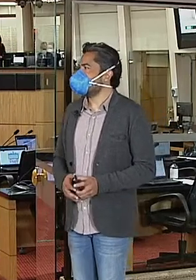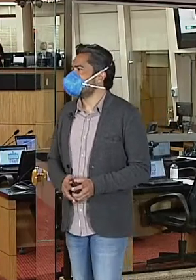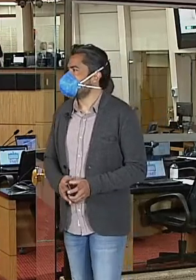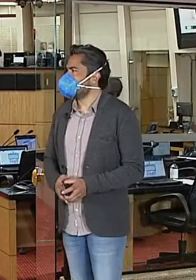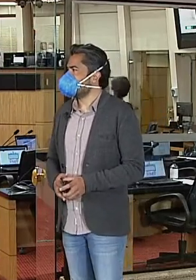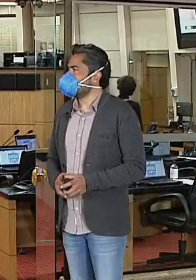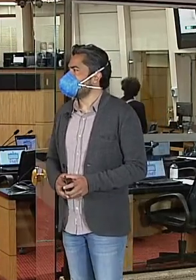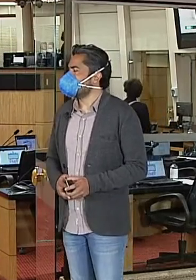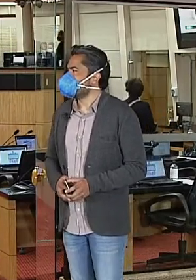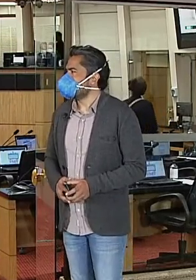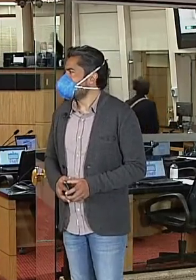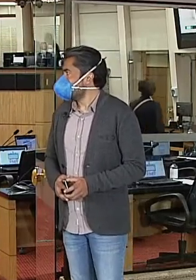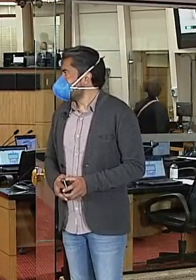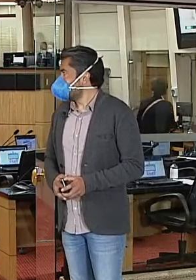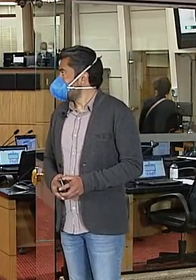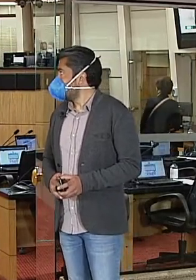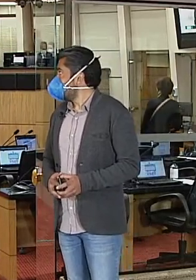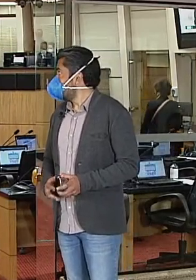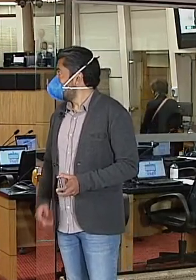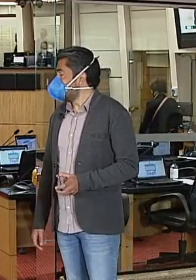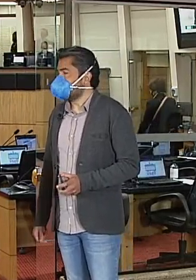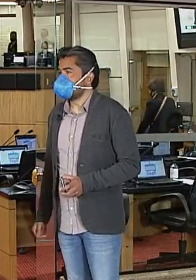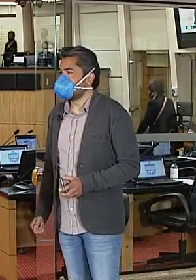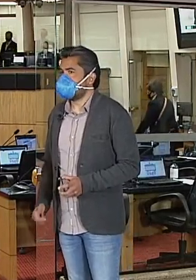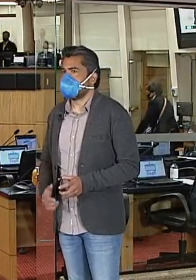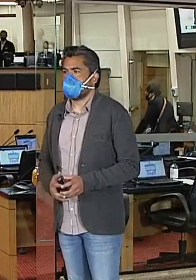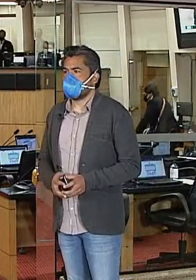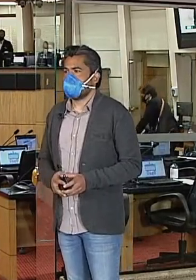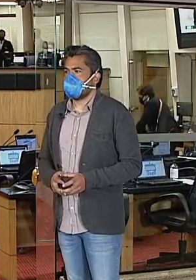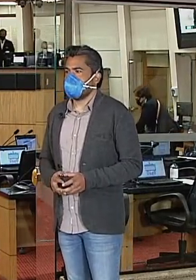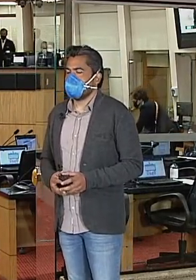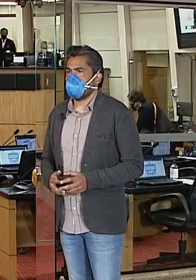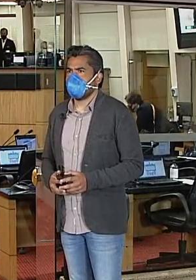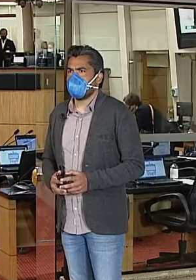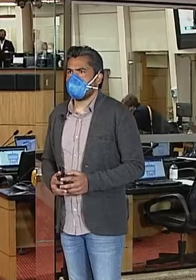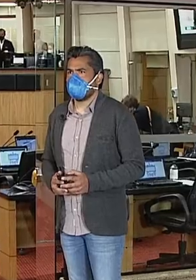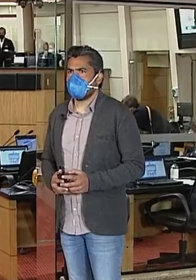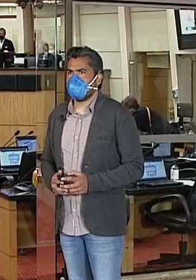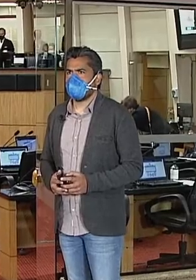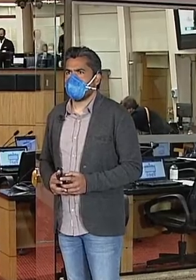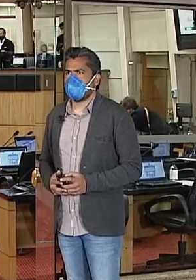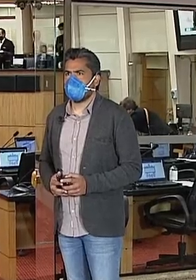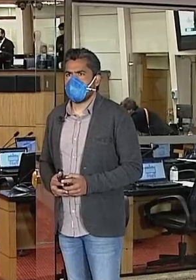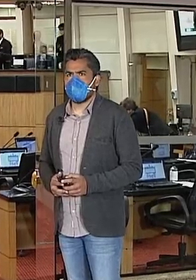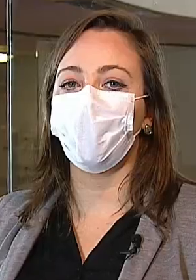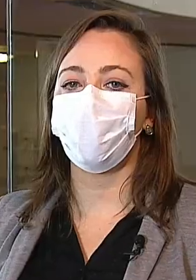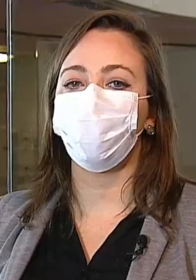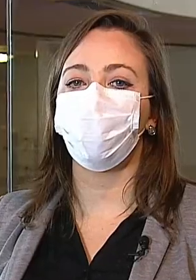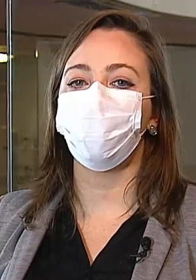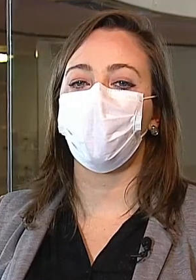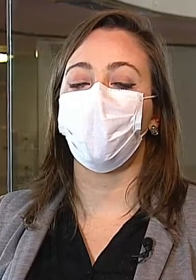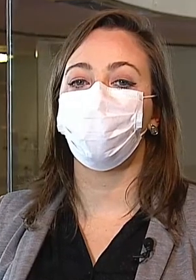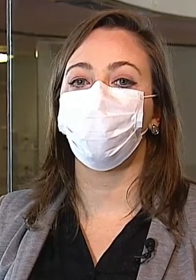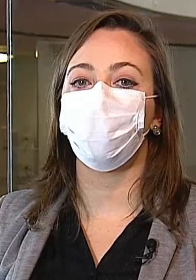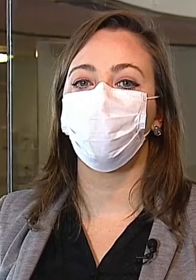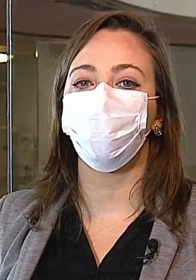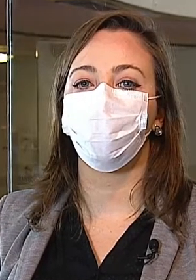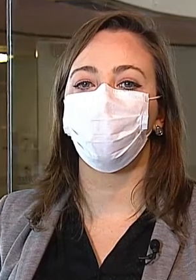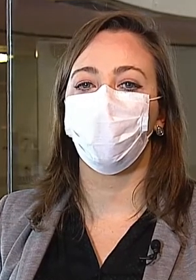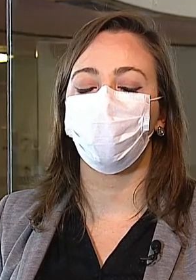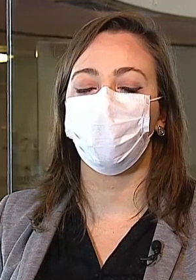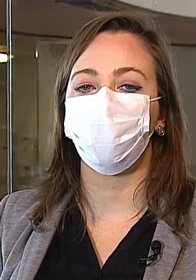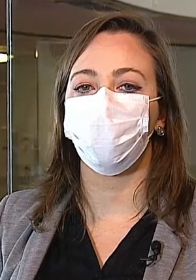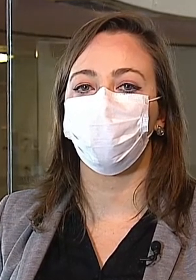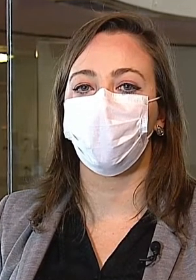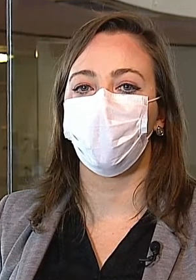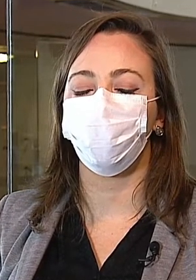Lembrando mais uma vez, então, das nossas redes sociais, você pode entrar, participar, dar sua opinião, e lá também ficar por dentro de